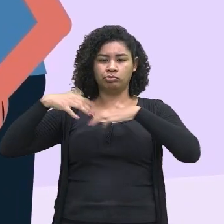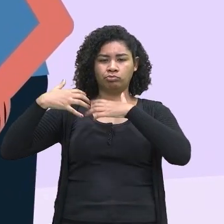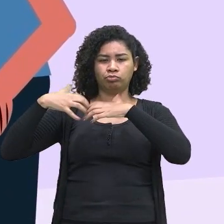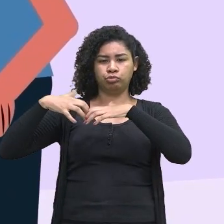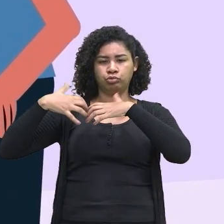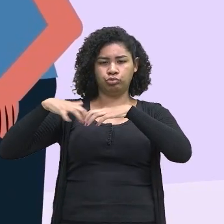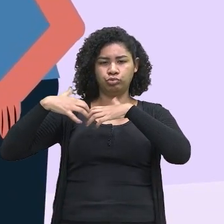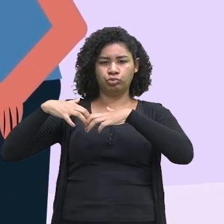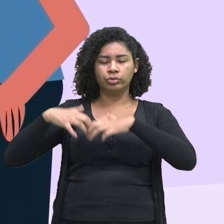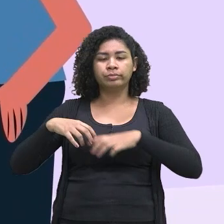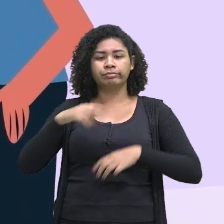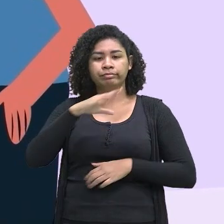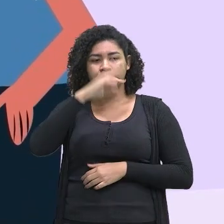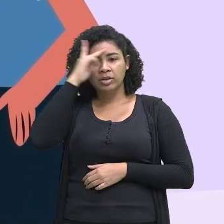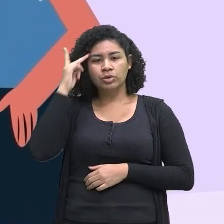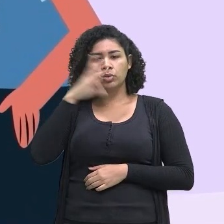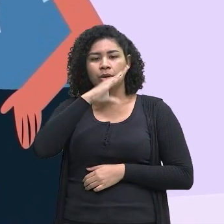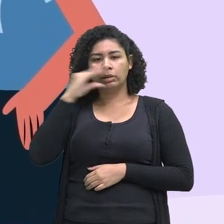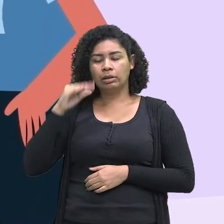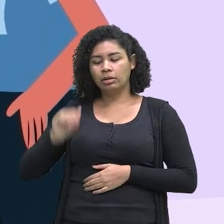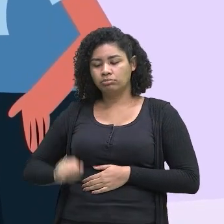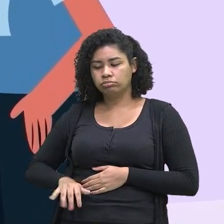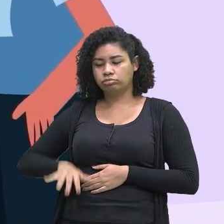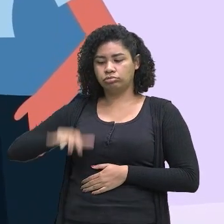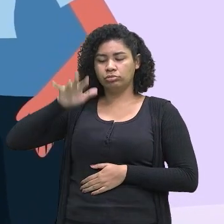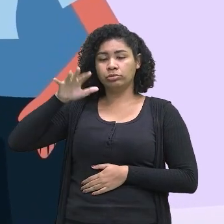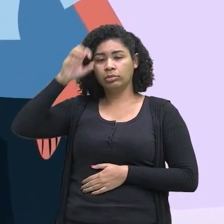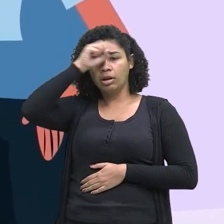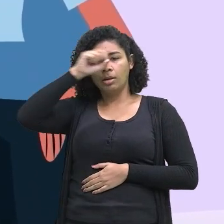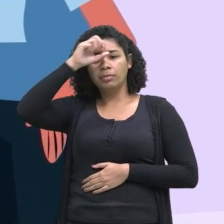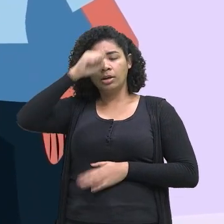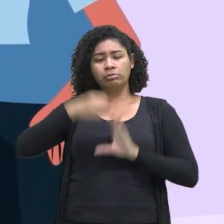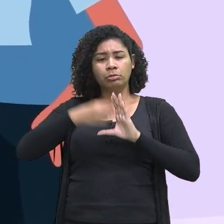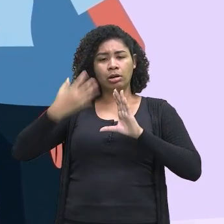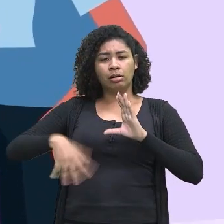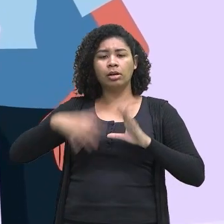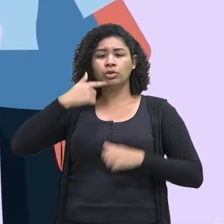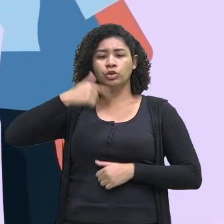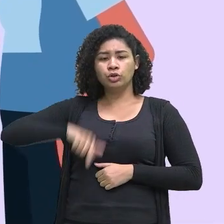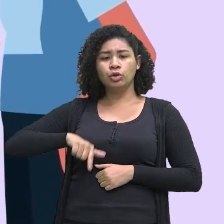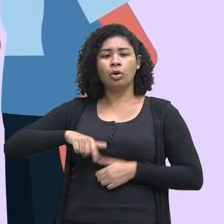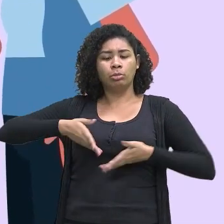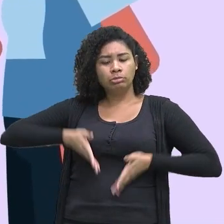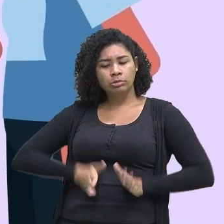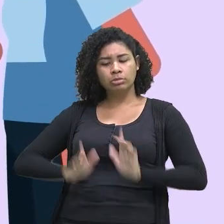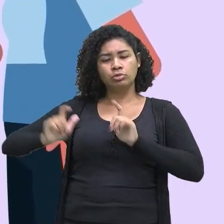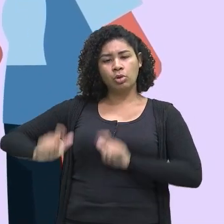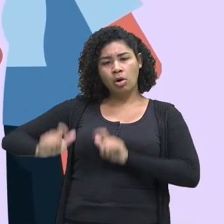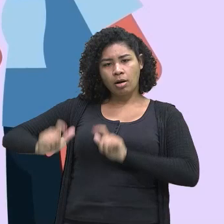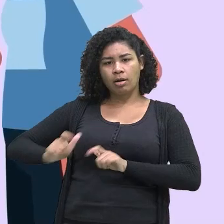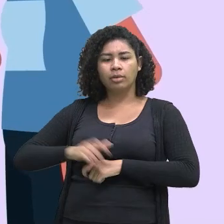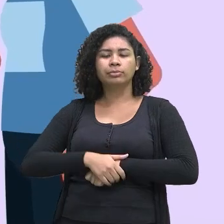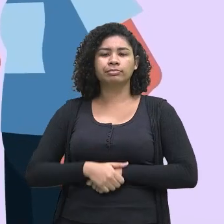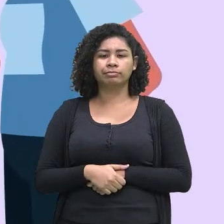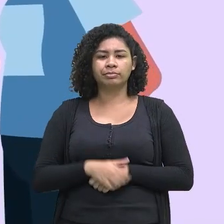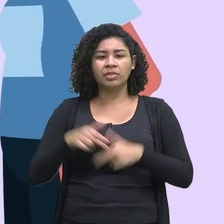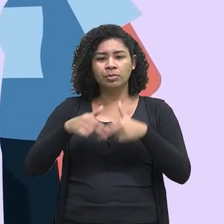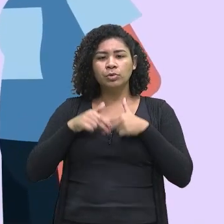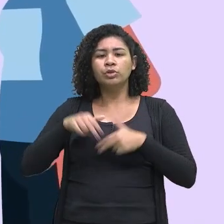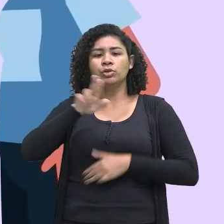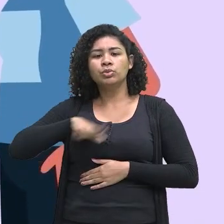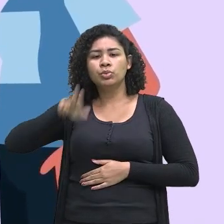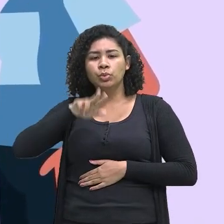Quando crianças, aprendemos esses pontos, que são característicos da nossa língua materna. No momento em que esses pontos de produção de fonemas